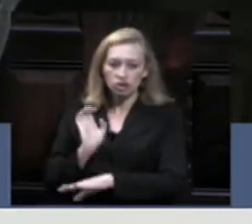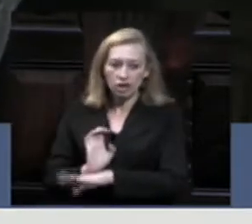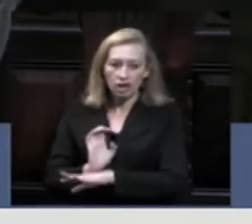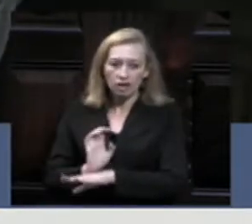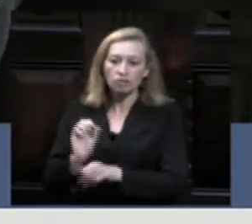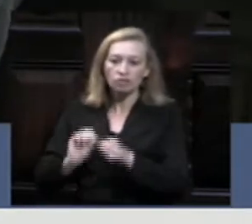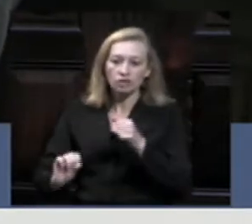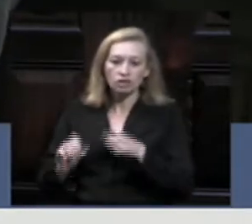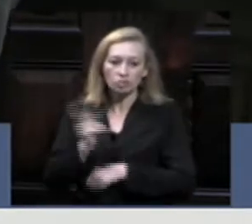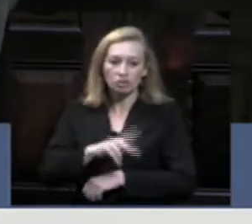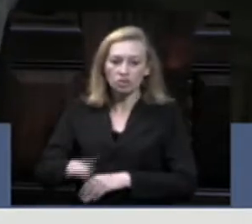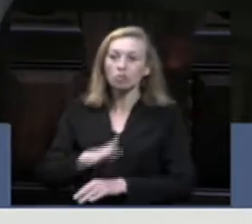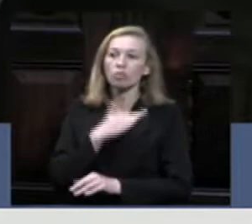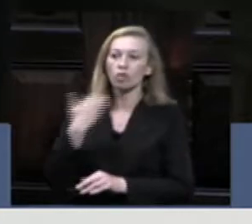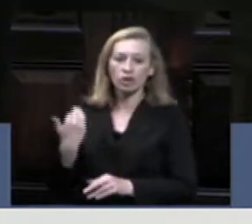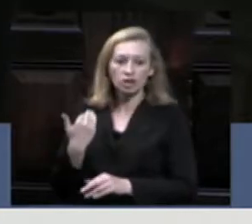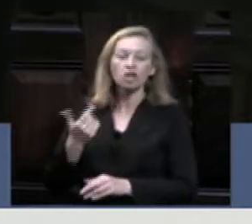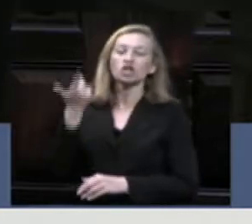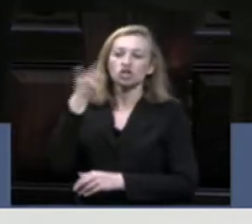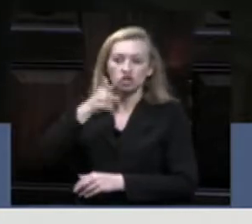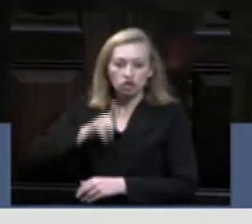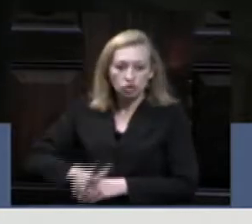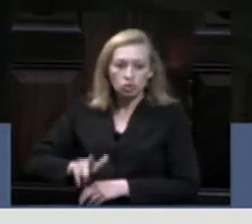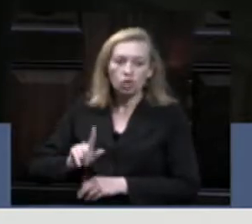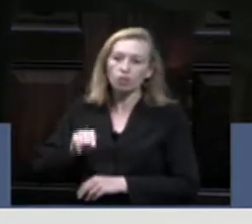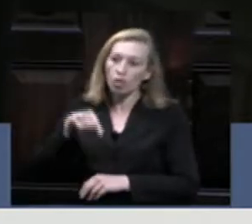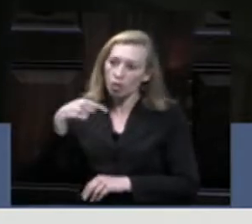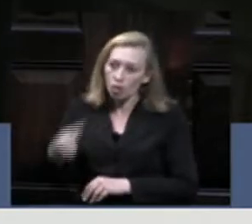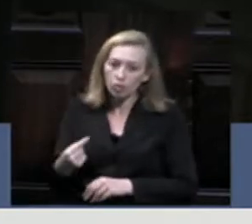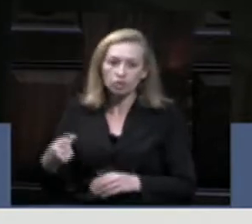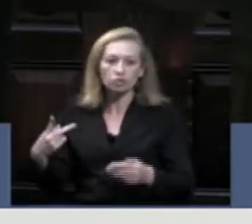Carlos Cancellier. De novo, um outro episódio